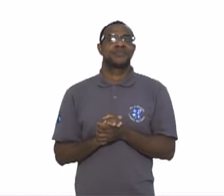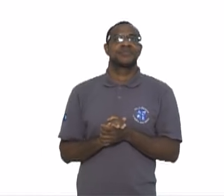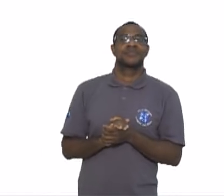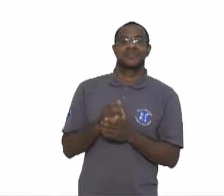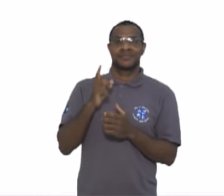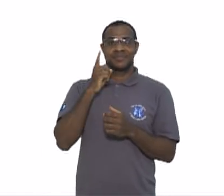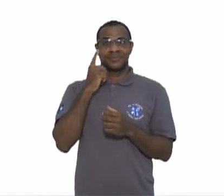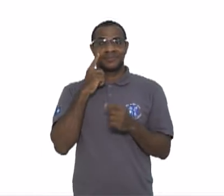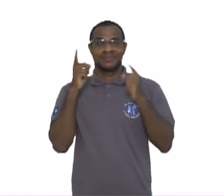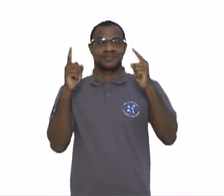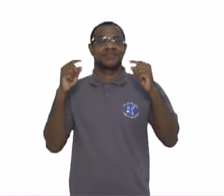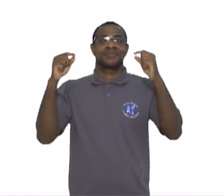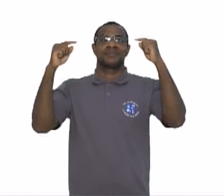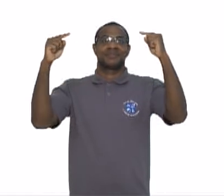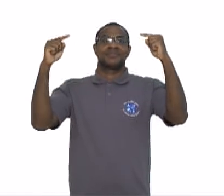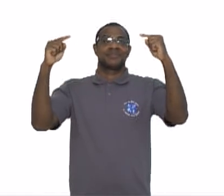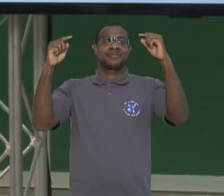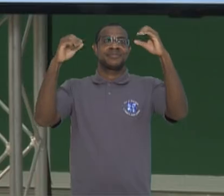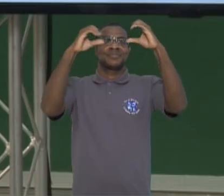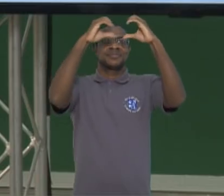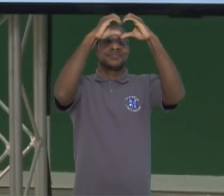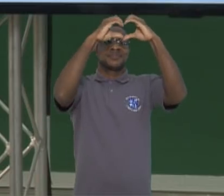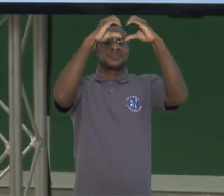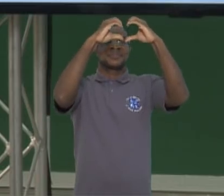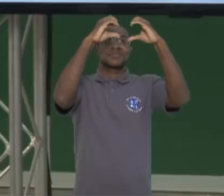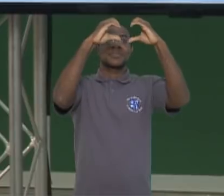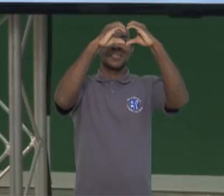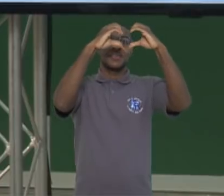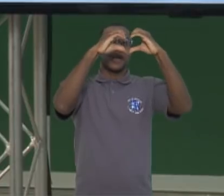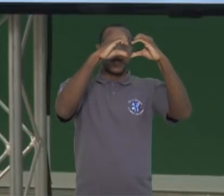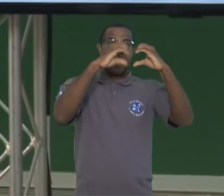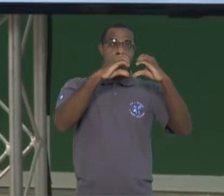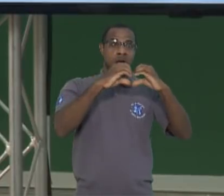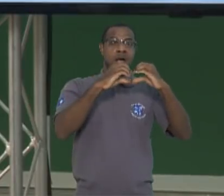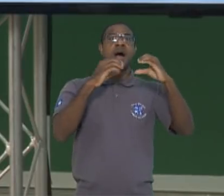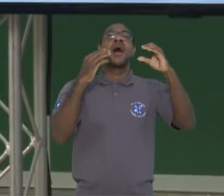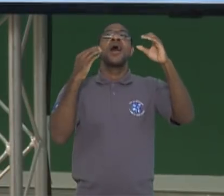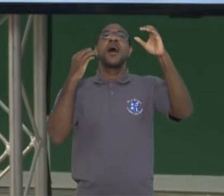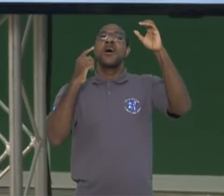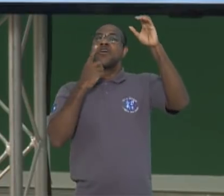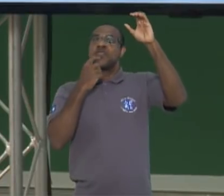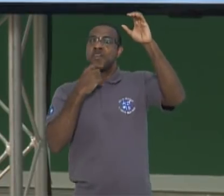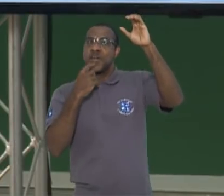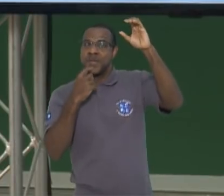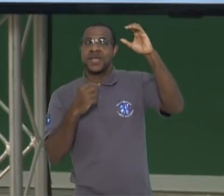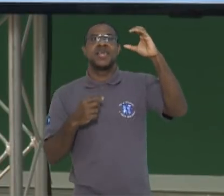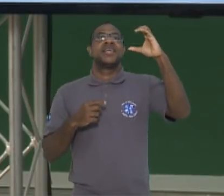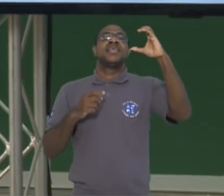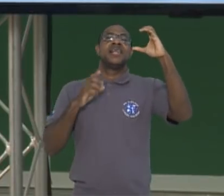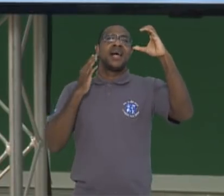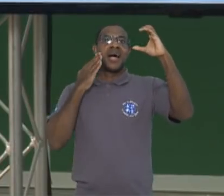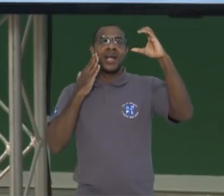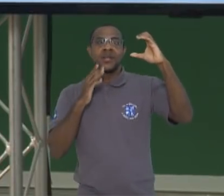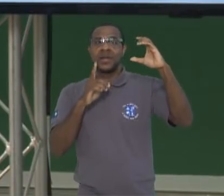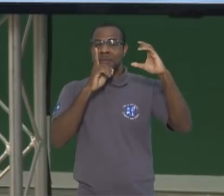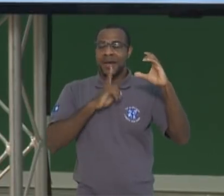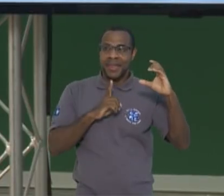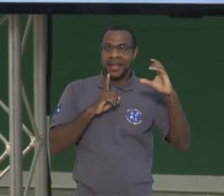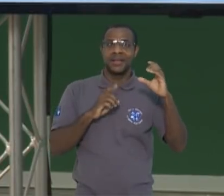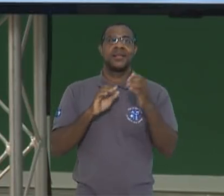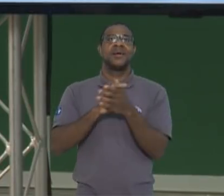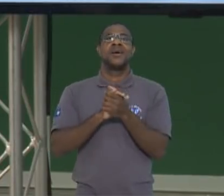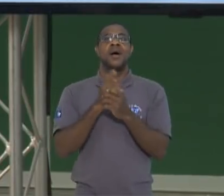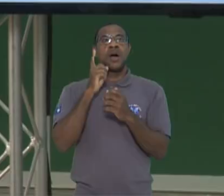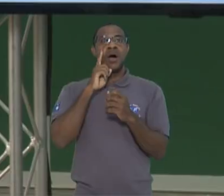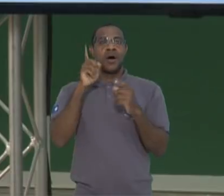Então, ó, a gente relaciona o mambembe com o itinerante, né? Que é a arte que viaja de cidade em cidade se